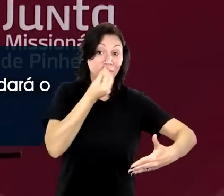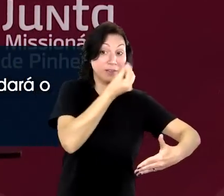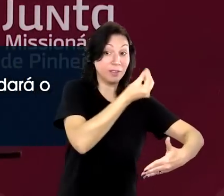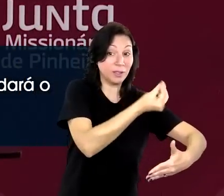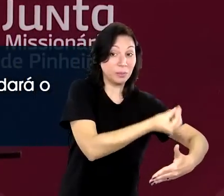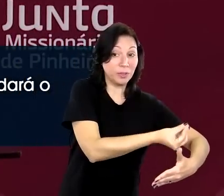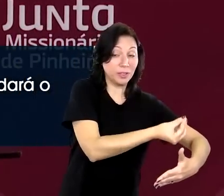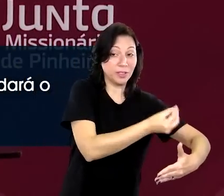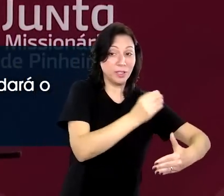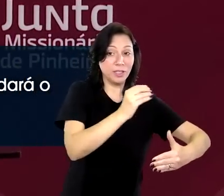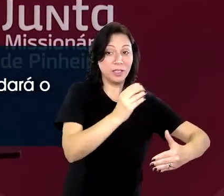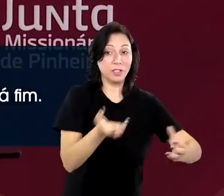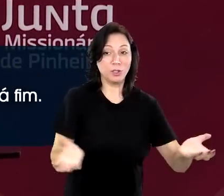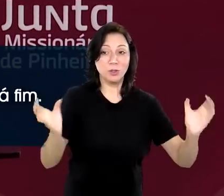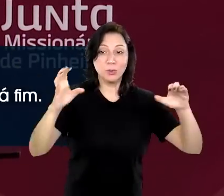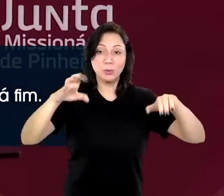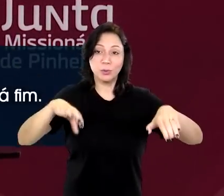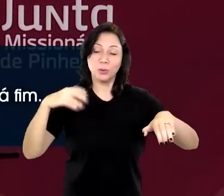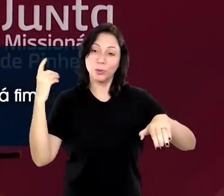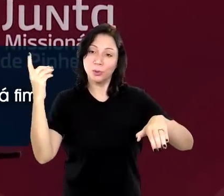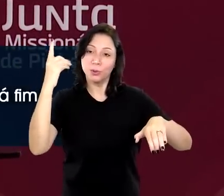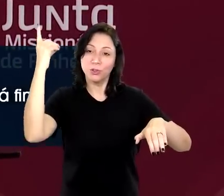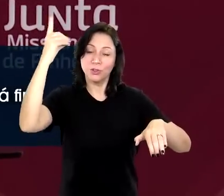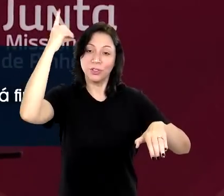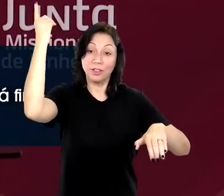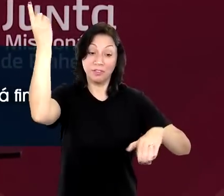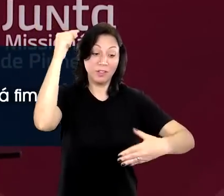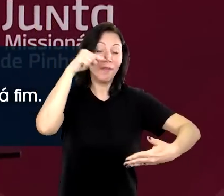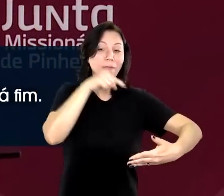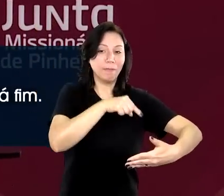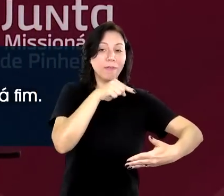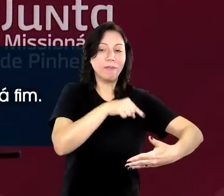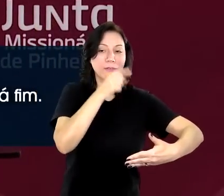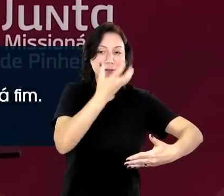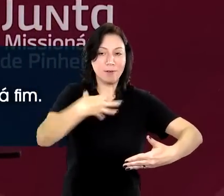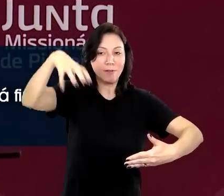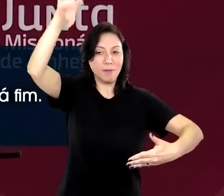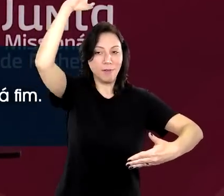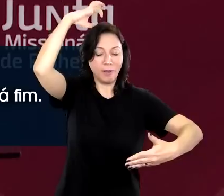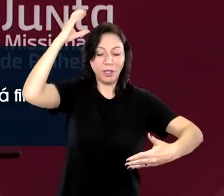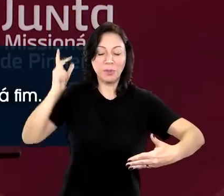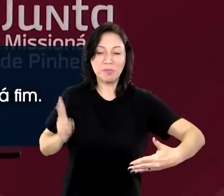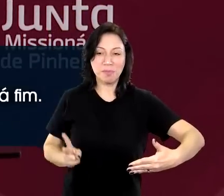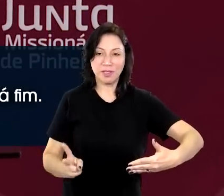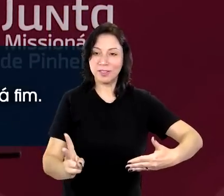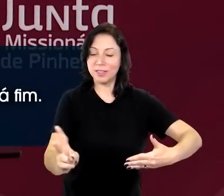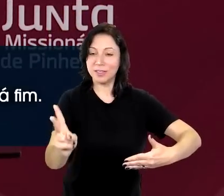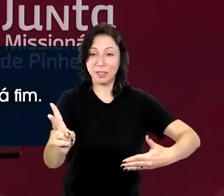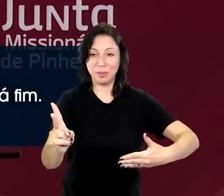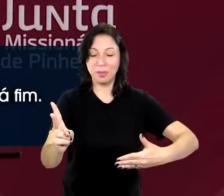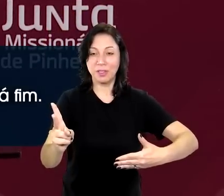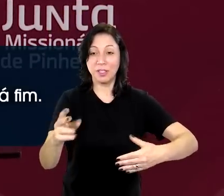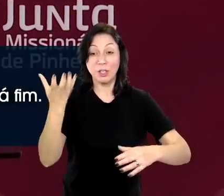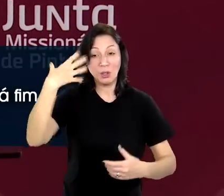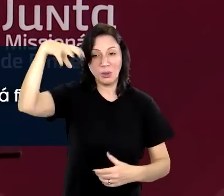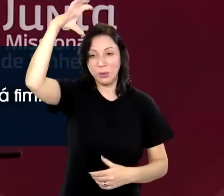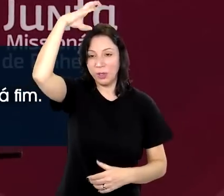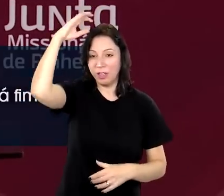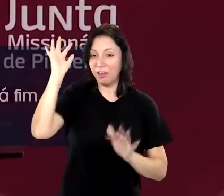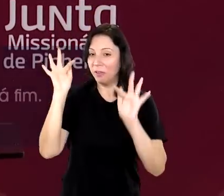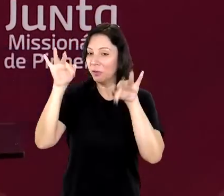pai. Ele reinará para sempre sobre a casa de Jacó, e o seu reinado não terá